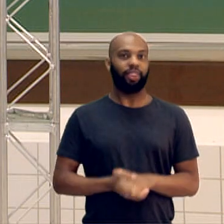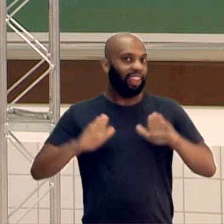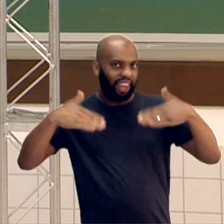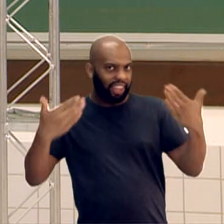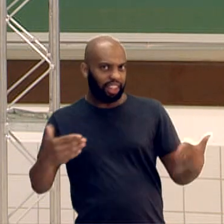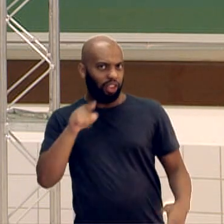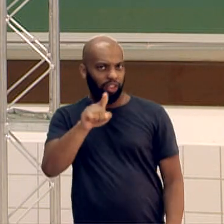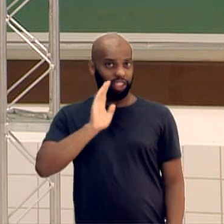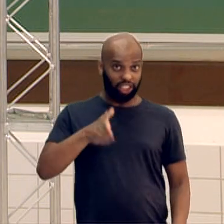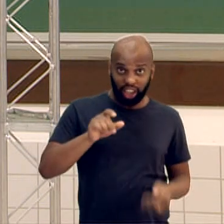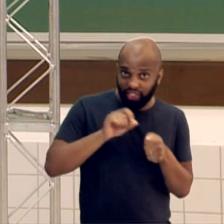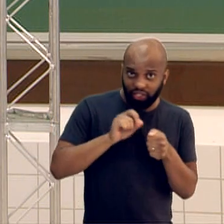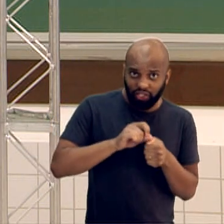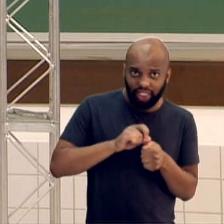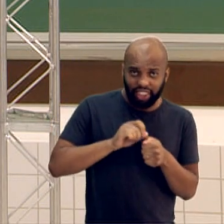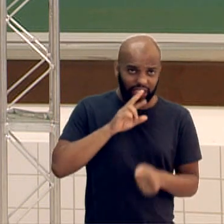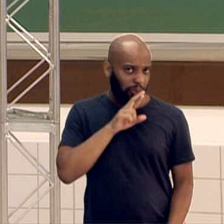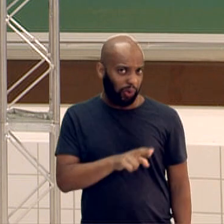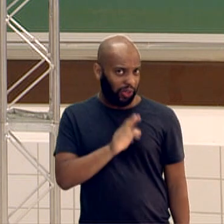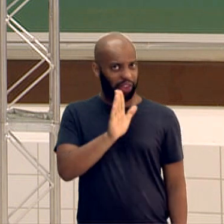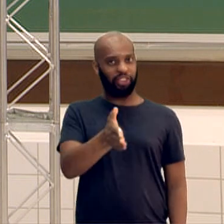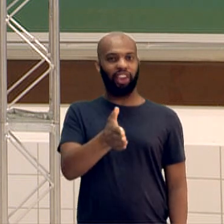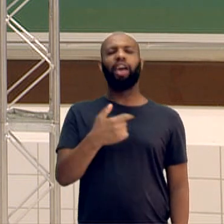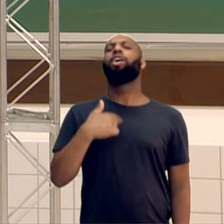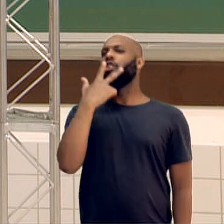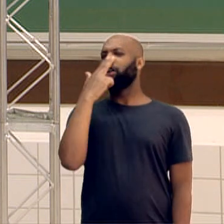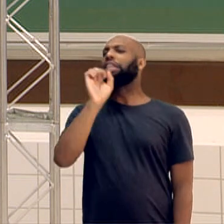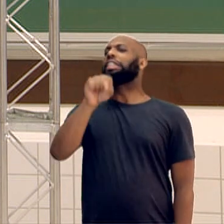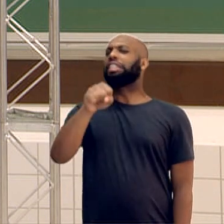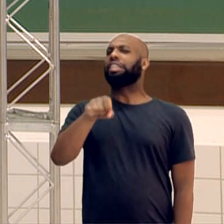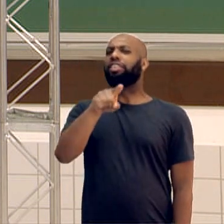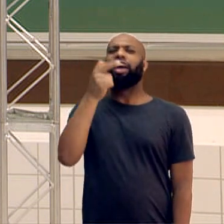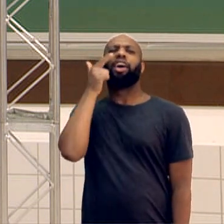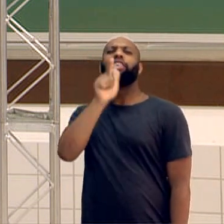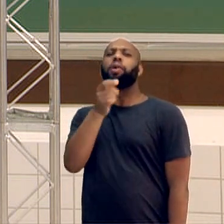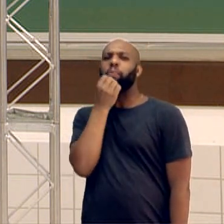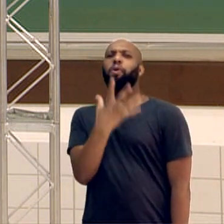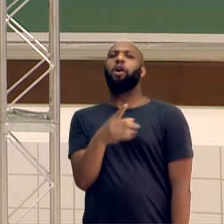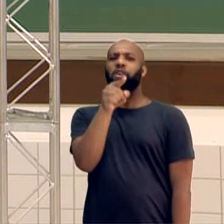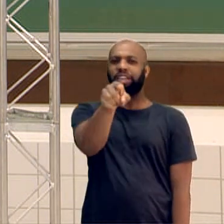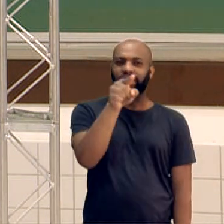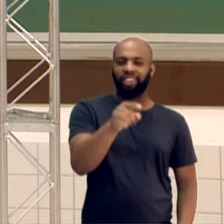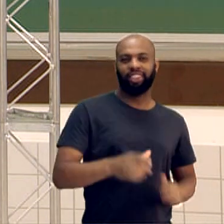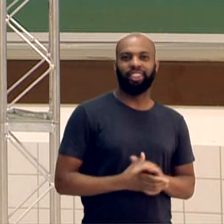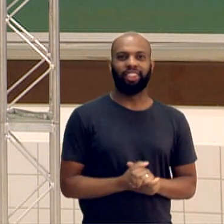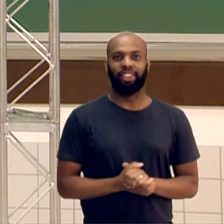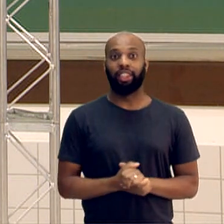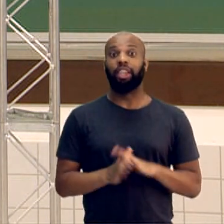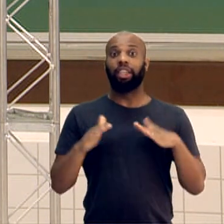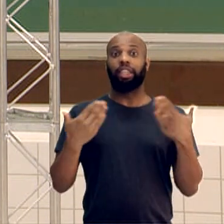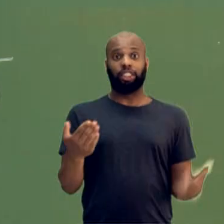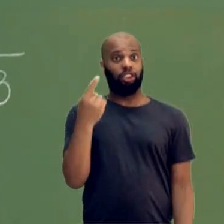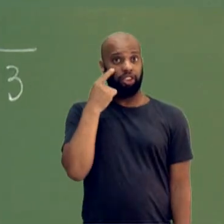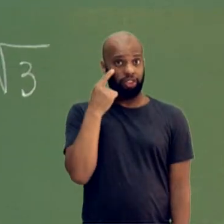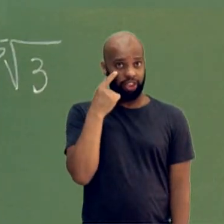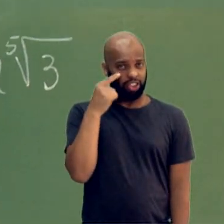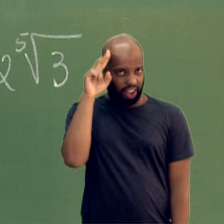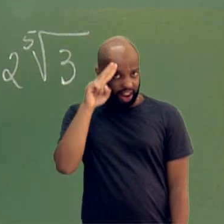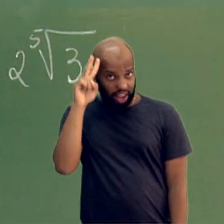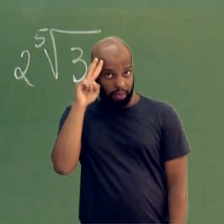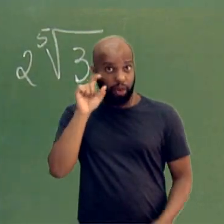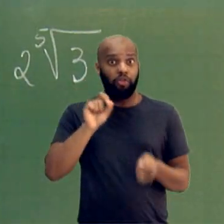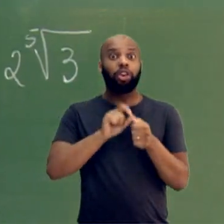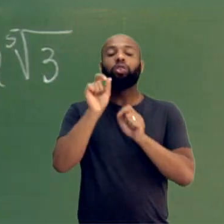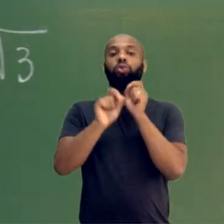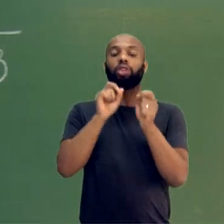E aí, você já fez? Eu acho que sim. Você é demais. Segue aqui. Olha só. Lembra? Vamos